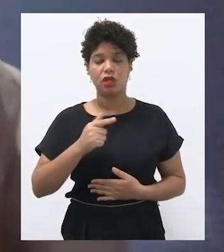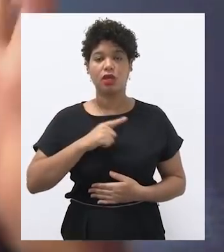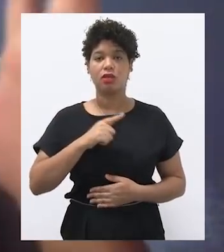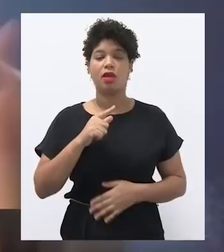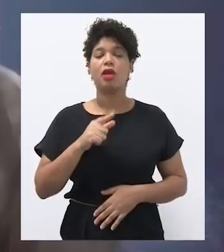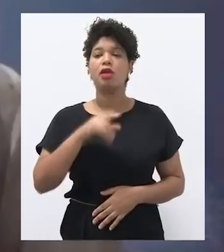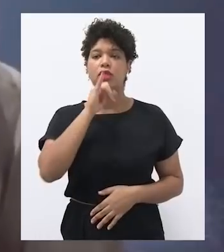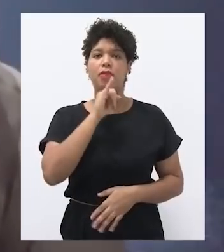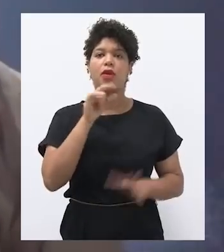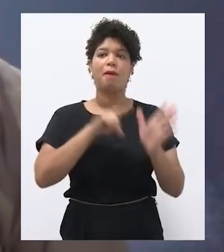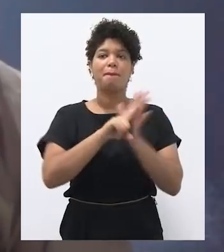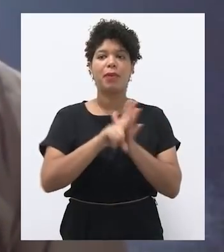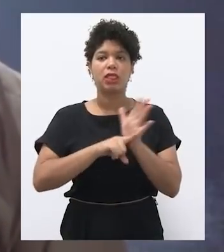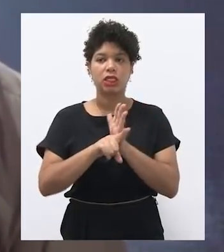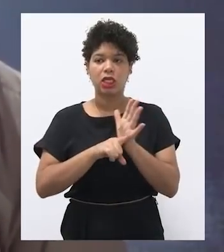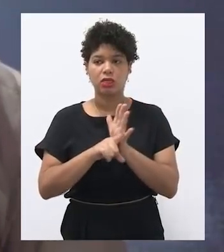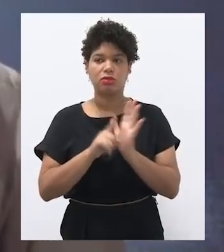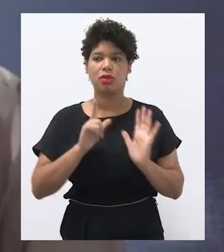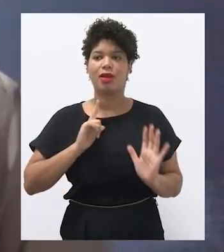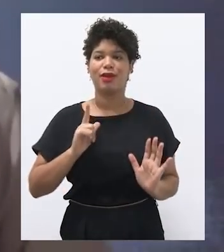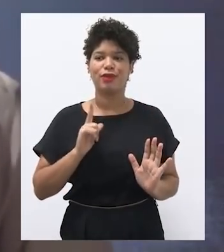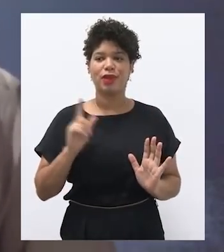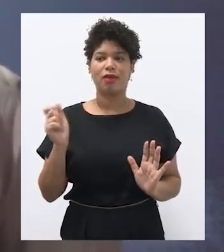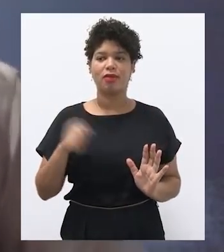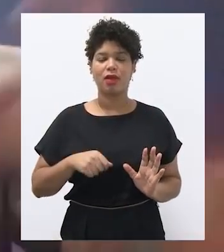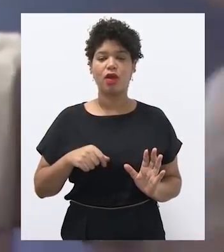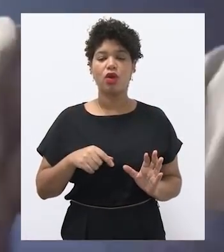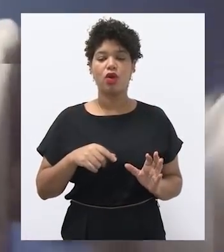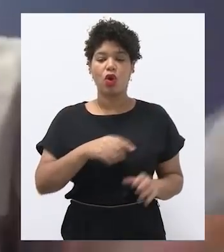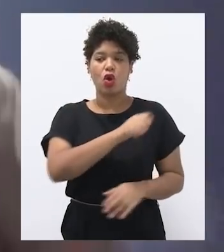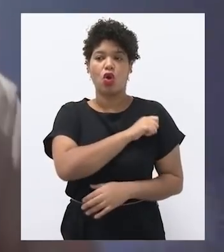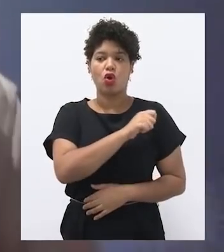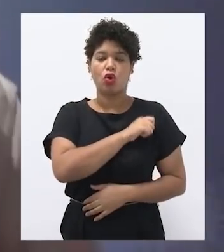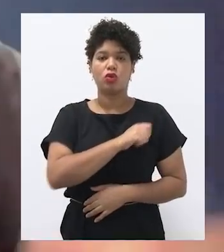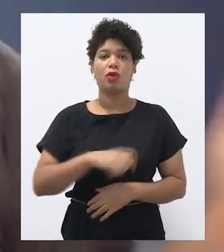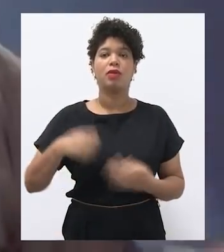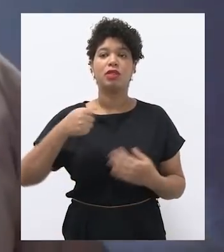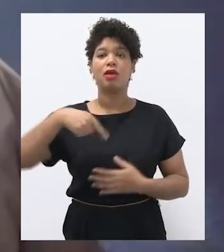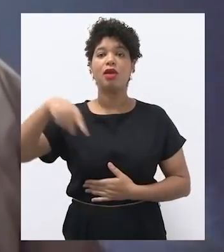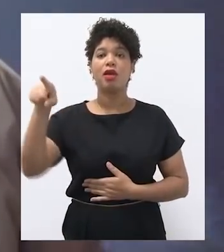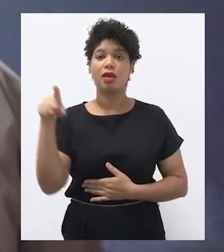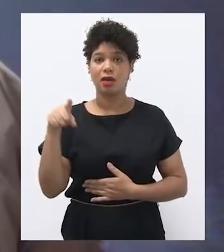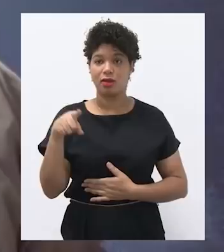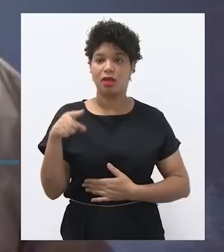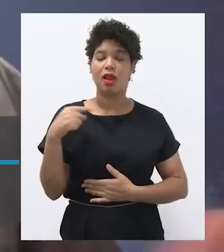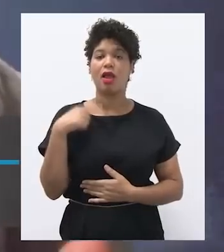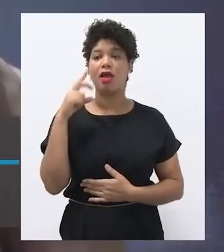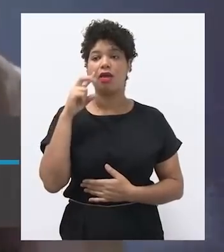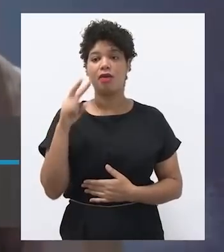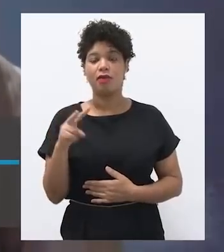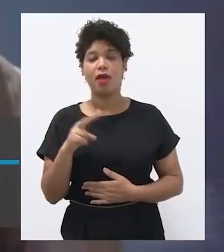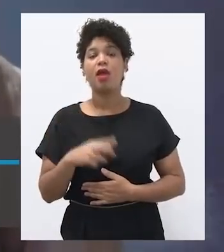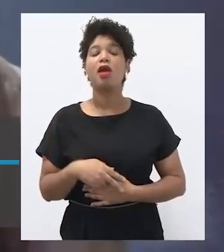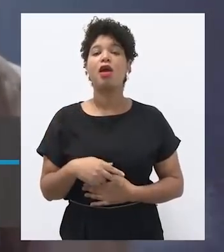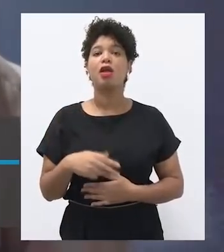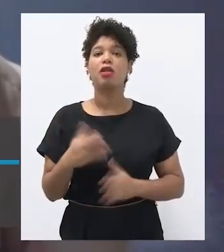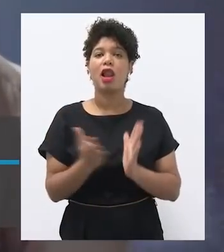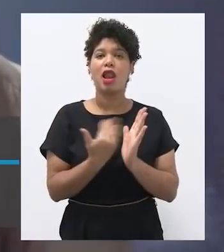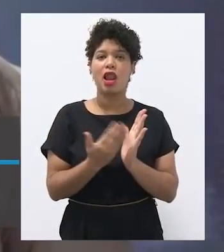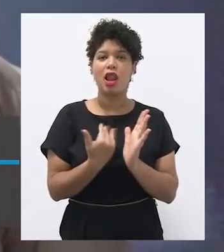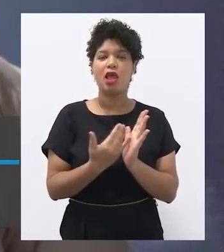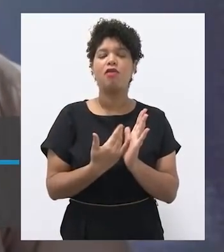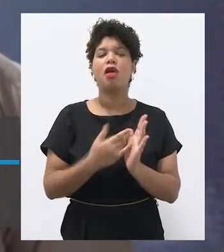pesquisa, o professor demandava uma pesquisa para um aluno, ele tinha de ir para a biblioteca ou ter os livros em casa, ficar lá horas e